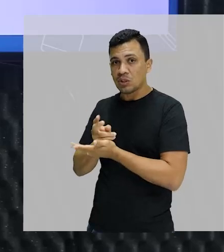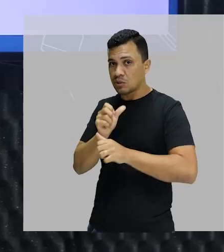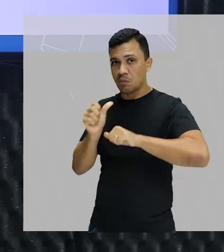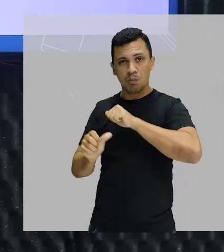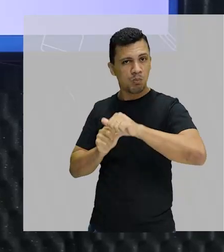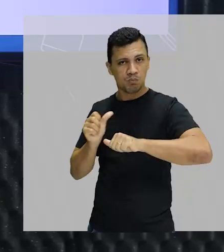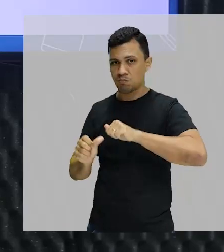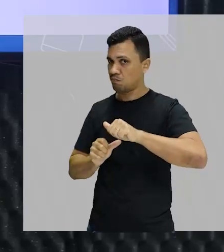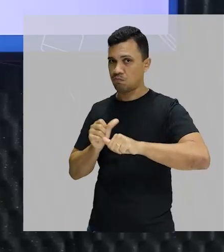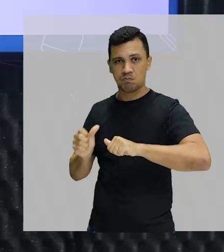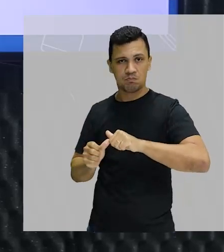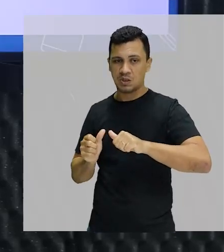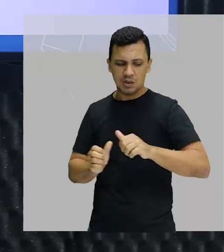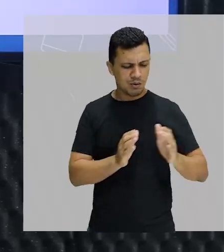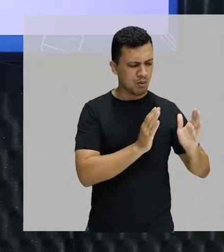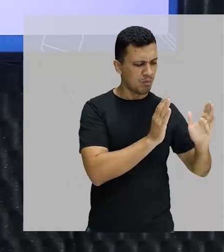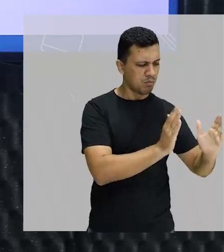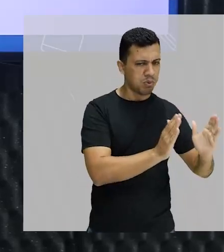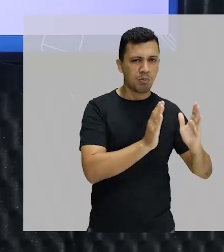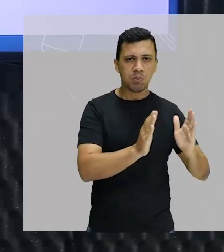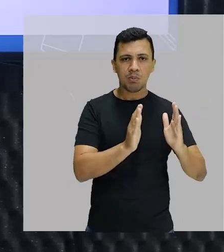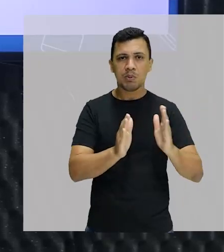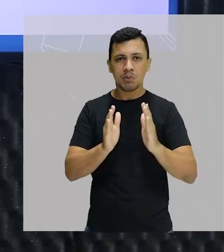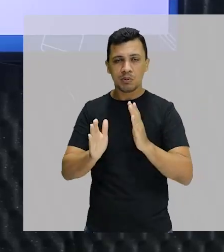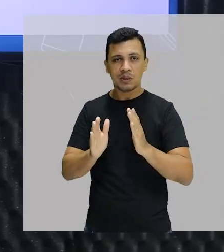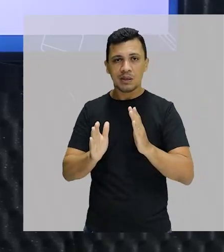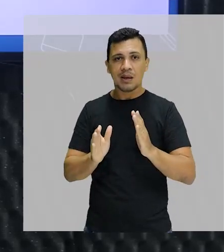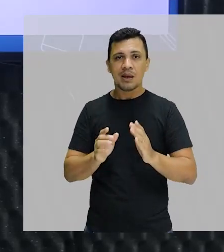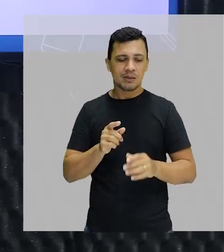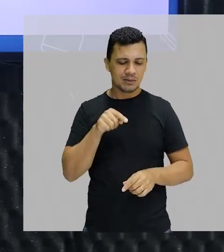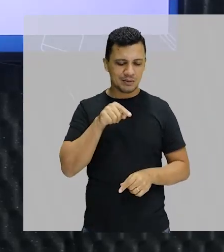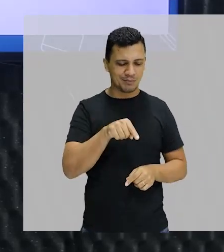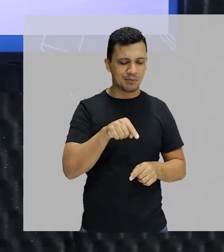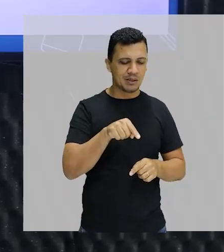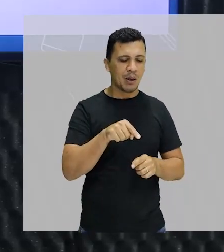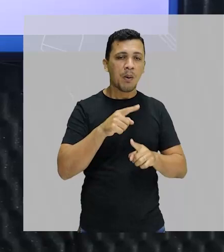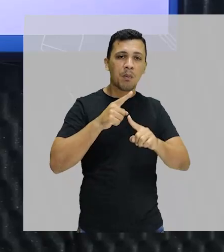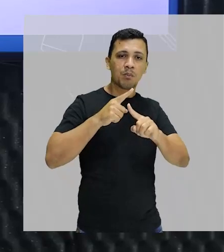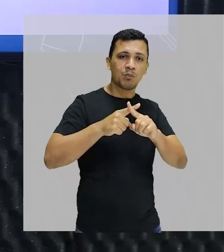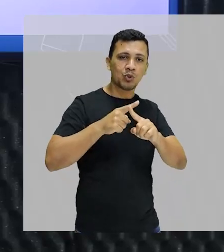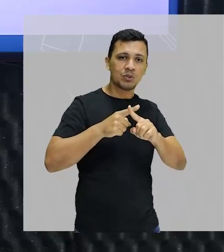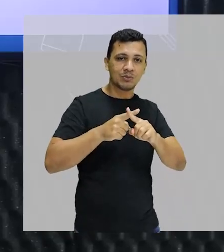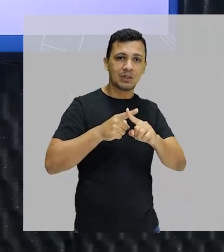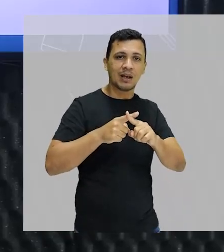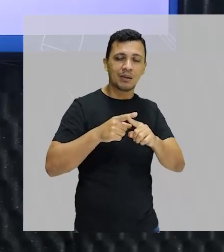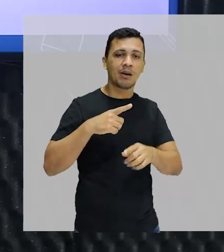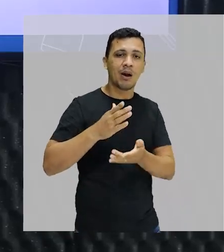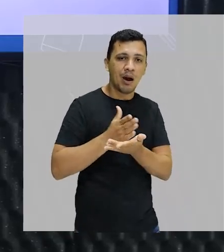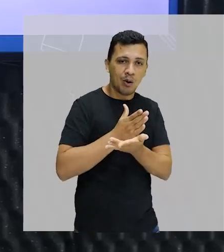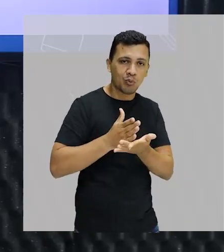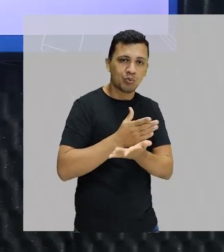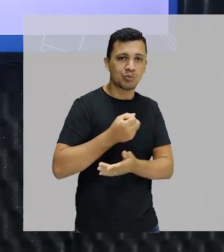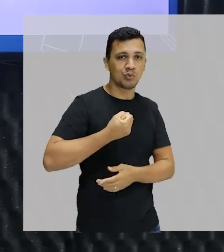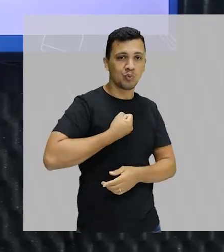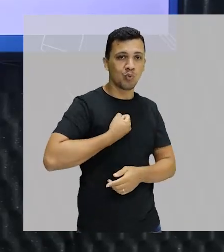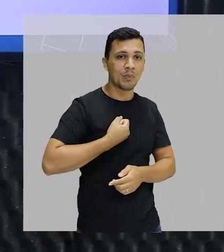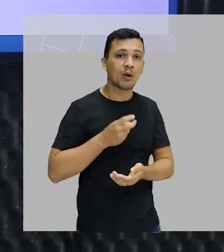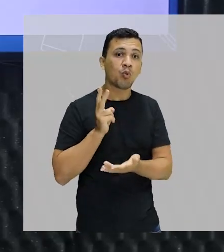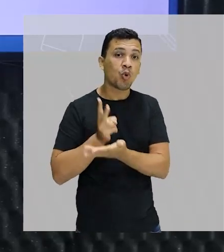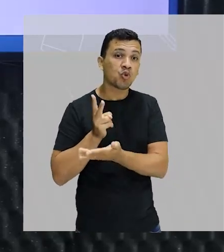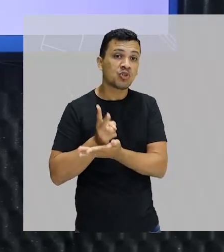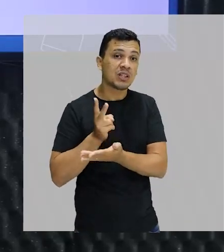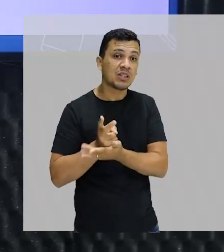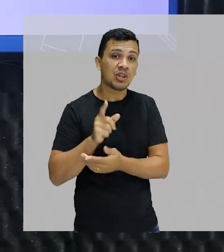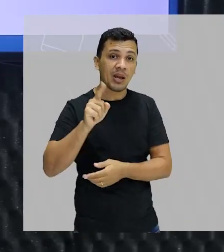Cada termo, a partir do segundo, é igual ao seu anterior multiplicado por uma constante Q. Lembra que isso